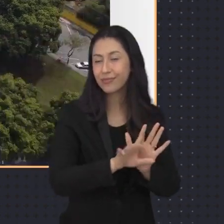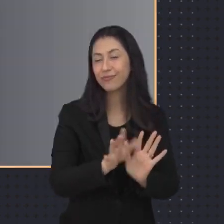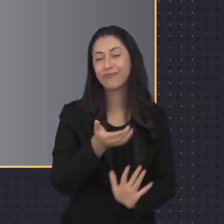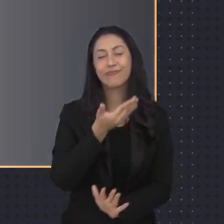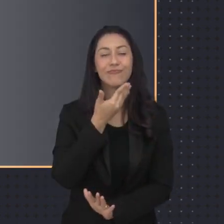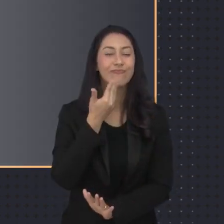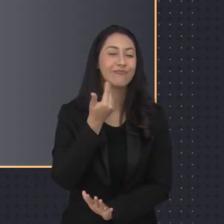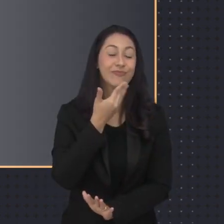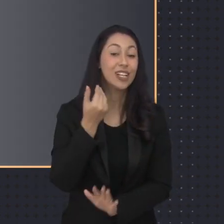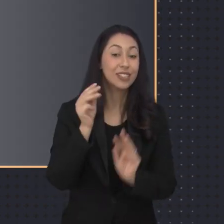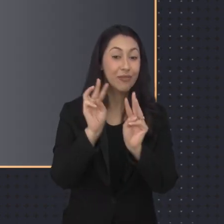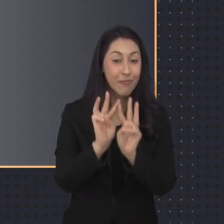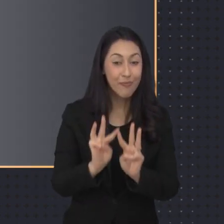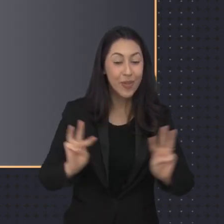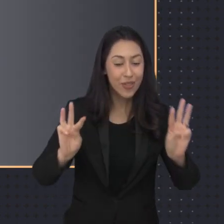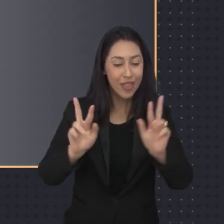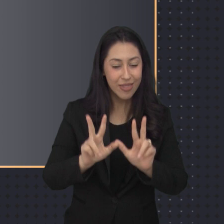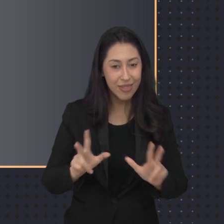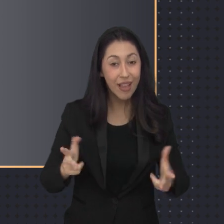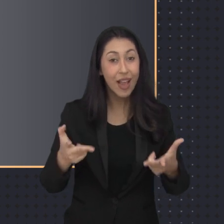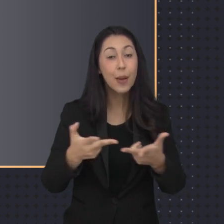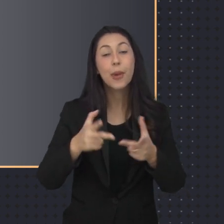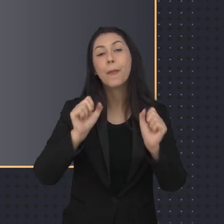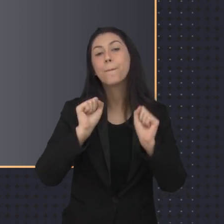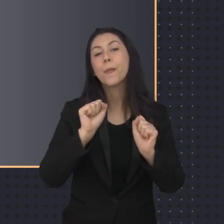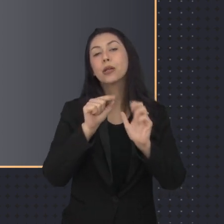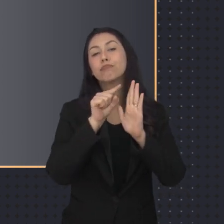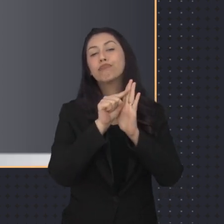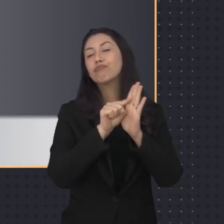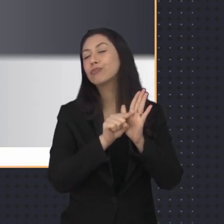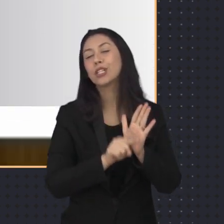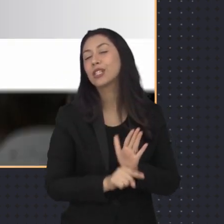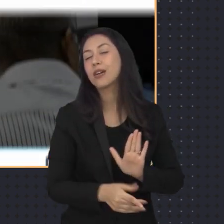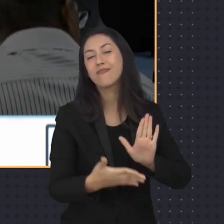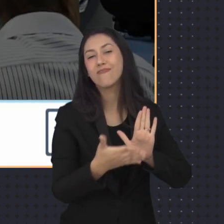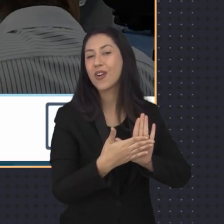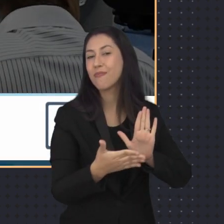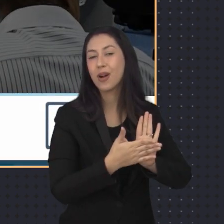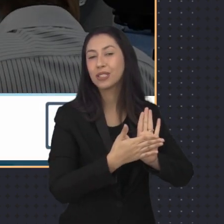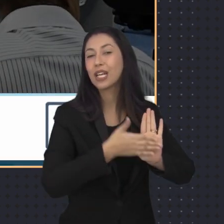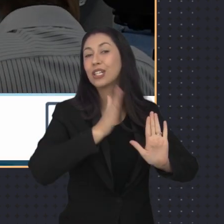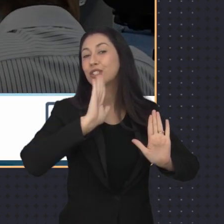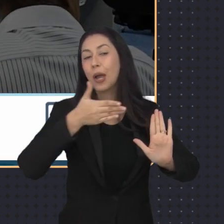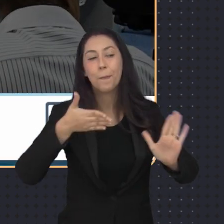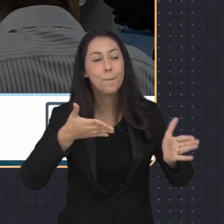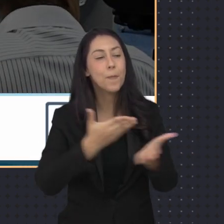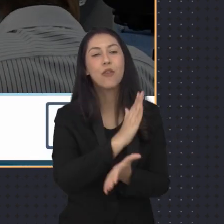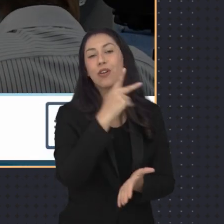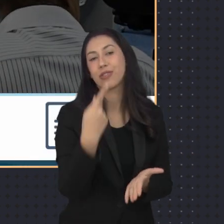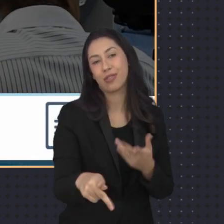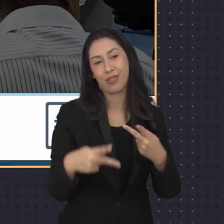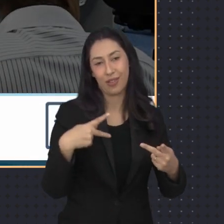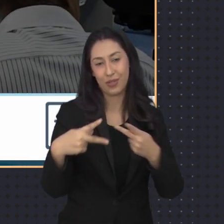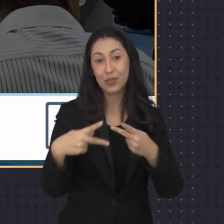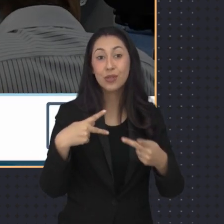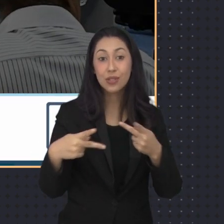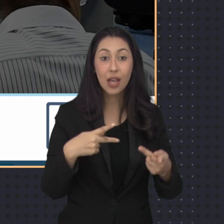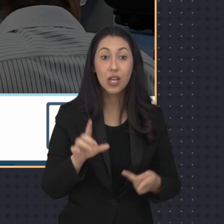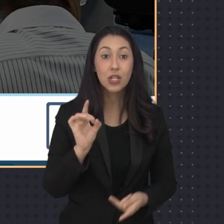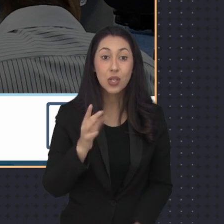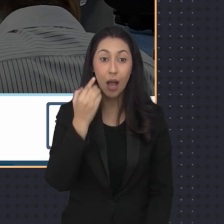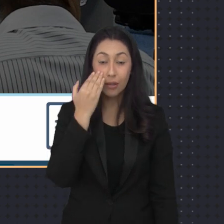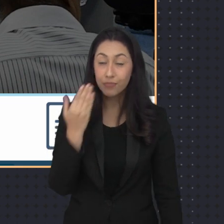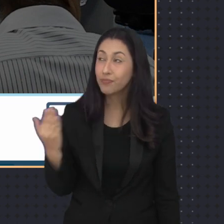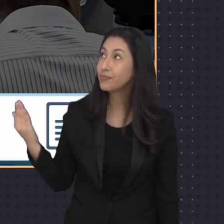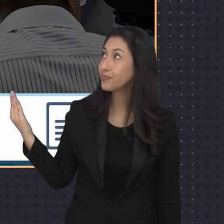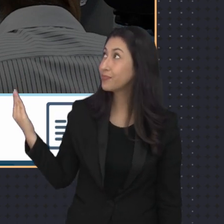É simples. No site da Câmara você pode pesquisar todas as propostas sancionadas que já estão em vigor em São José. Basta